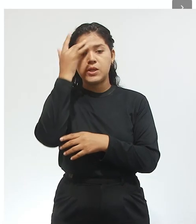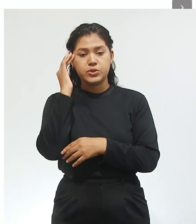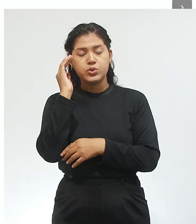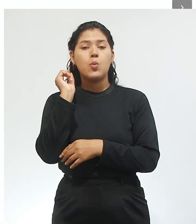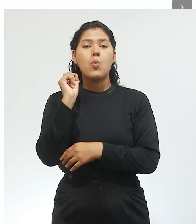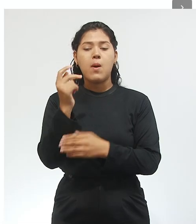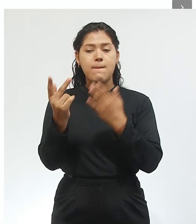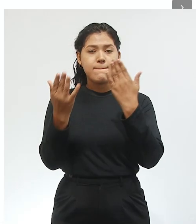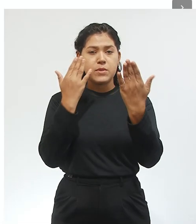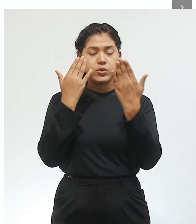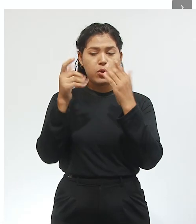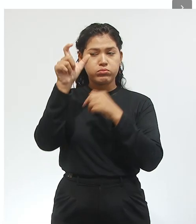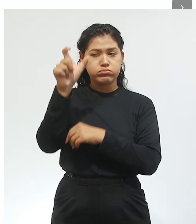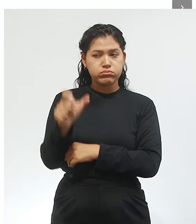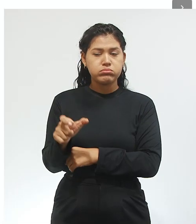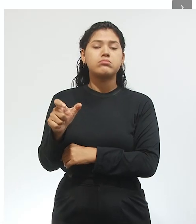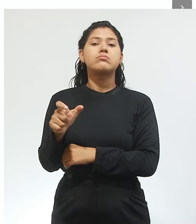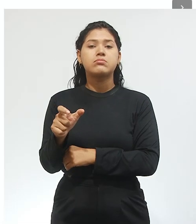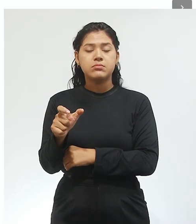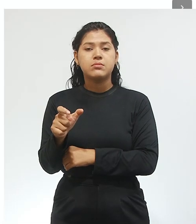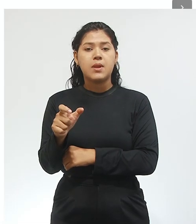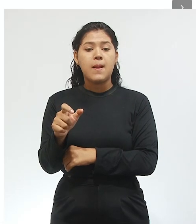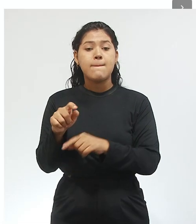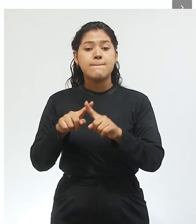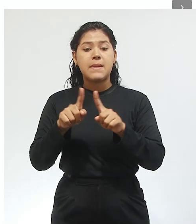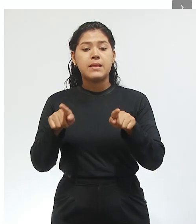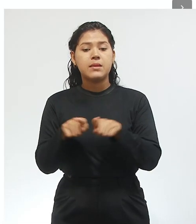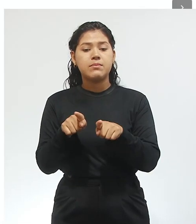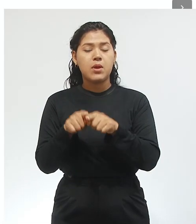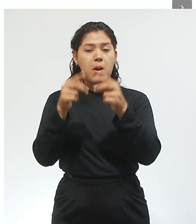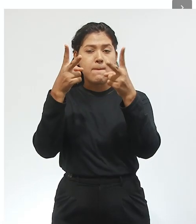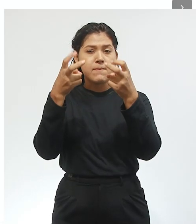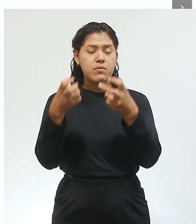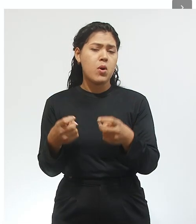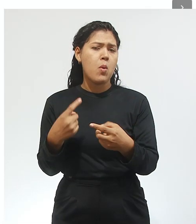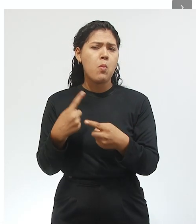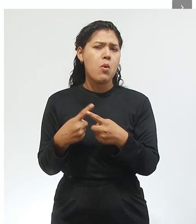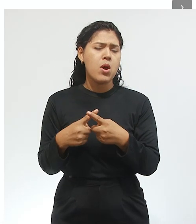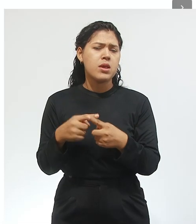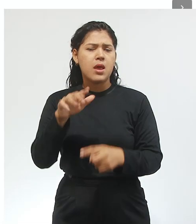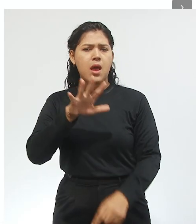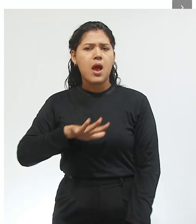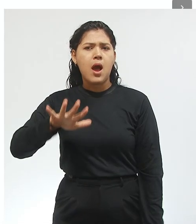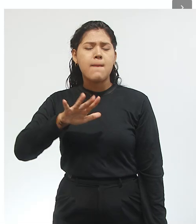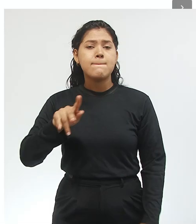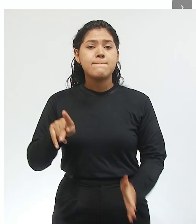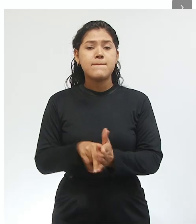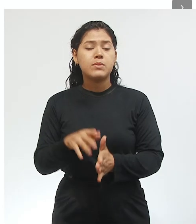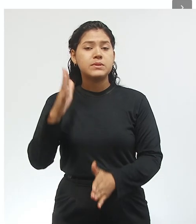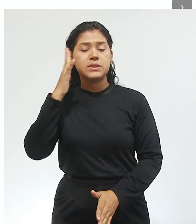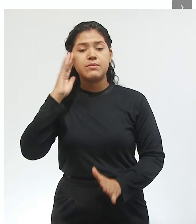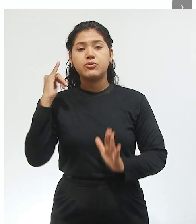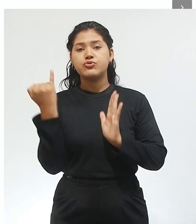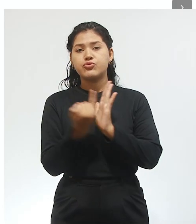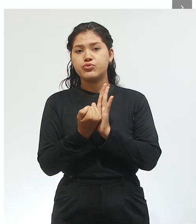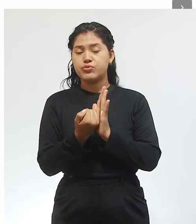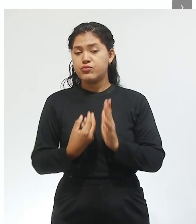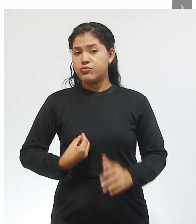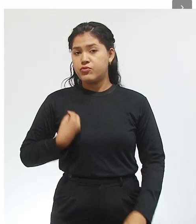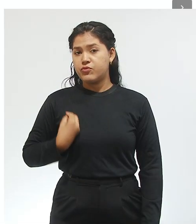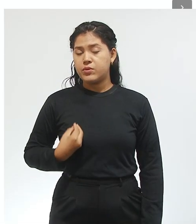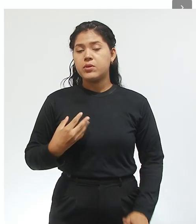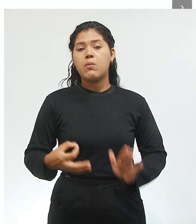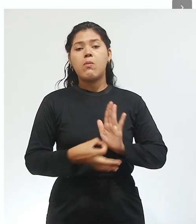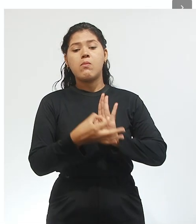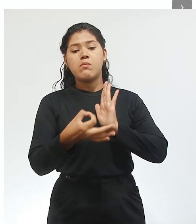trazer uma outra visão, né? A psicográfica, ela vai trazer o estilo de vida, os valores,